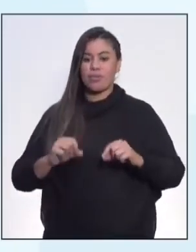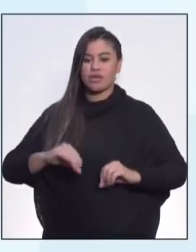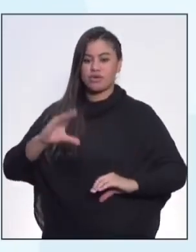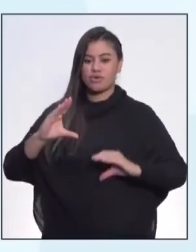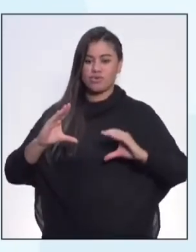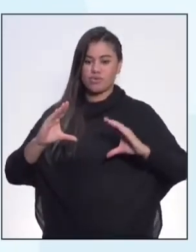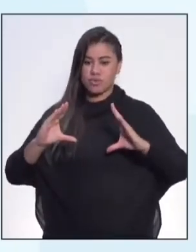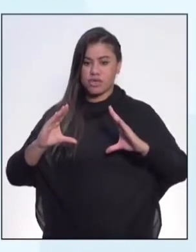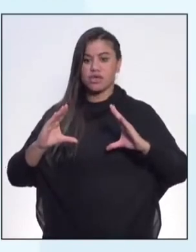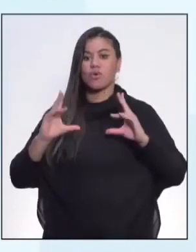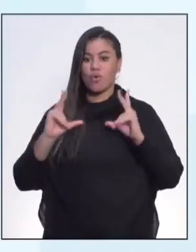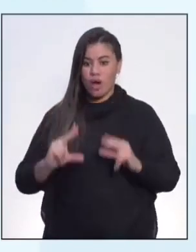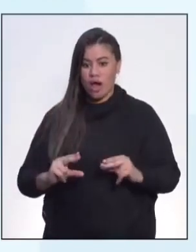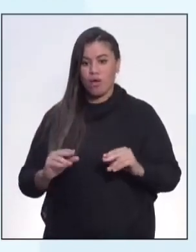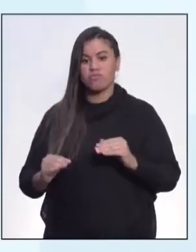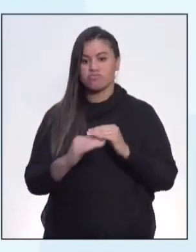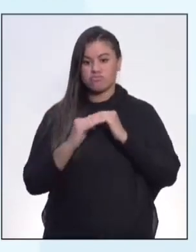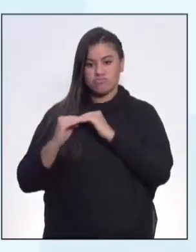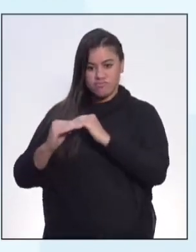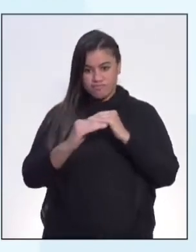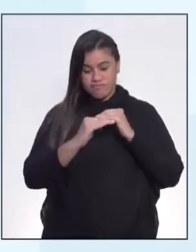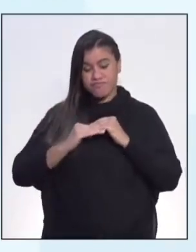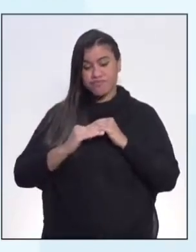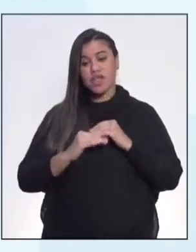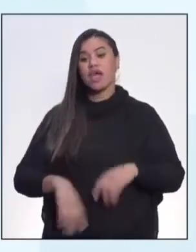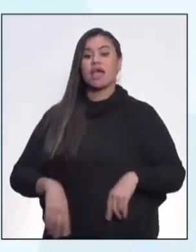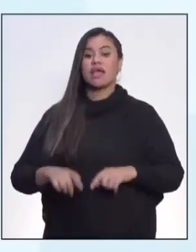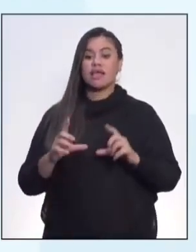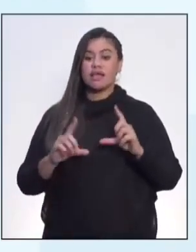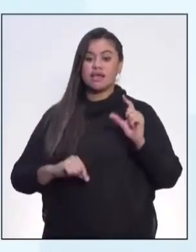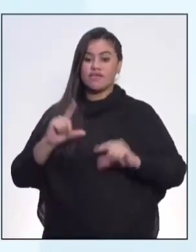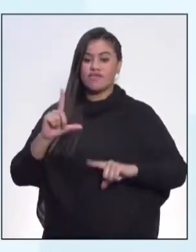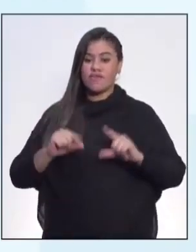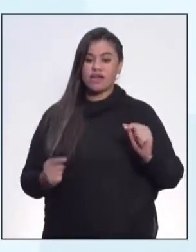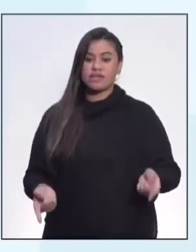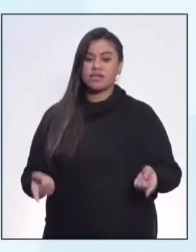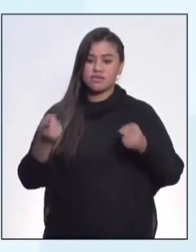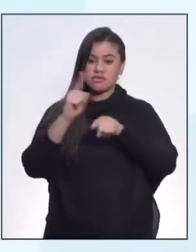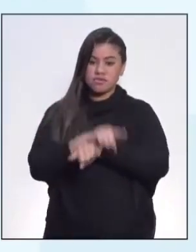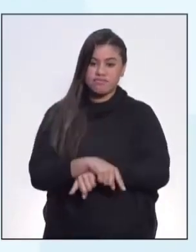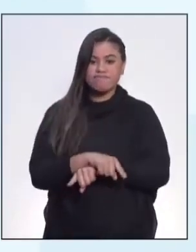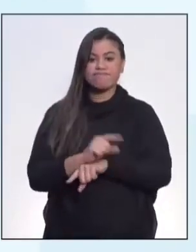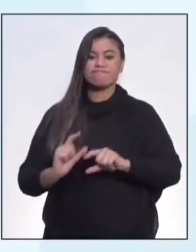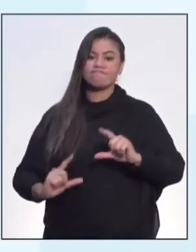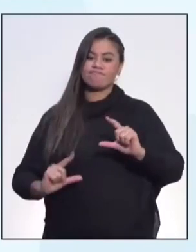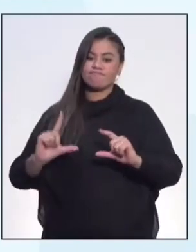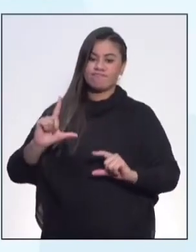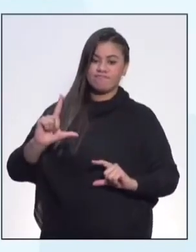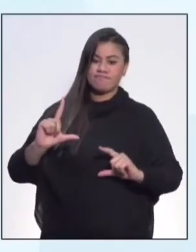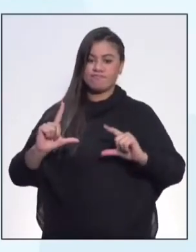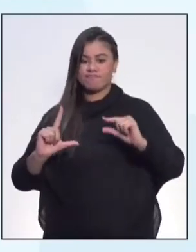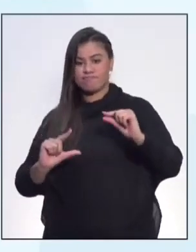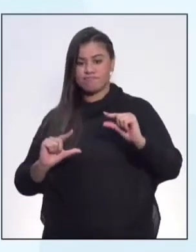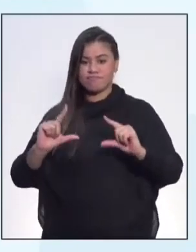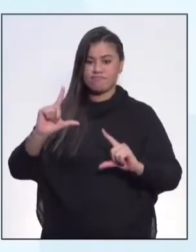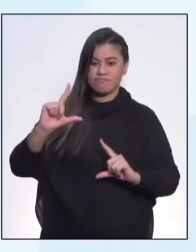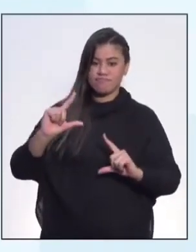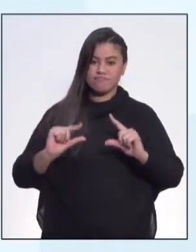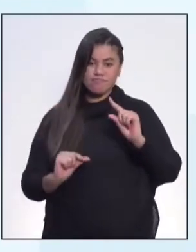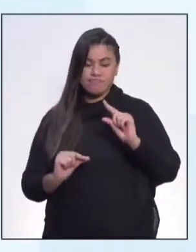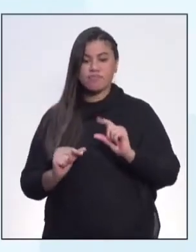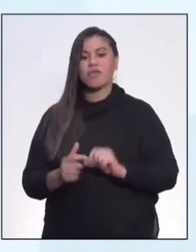aumentam ao mesmo tempo, proporcionalmente, e inversas, onde uma grandeza aumenta, enquanto a outra diminui